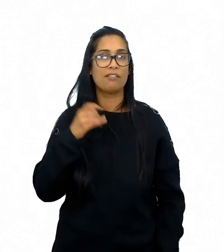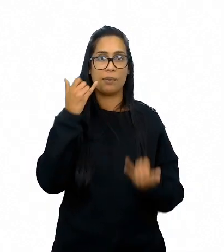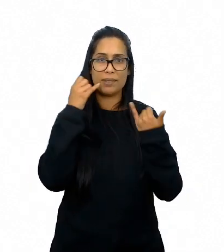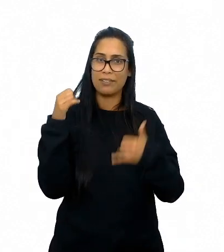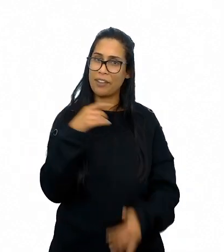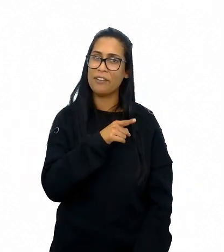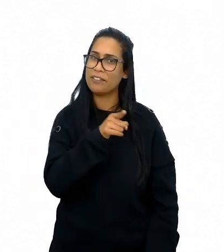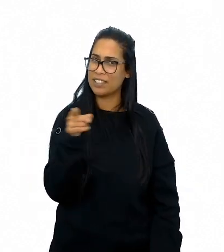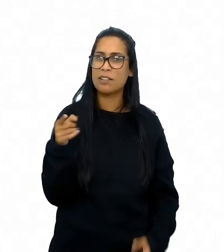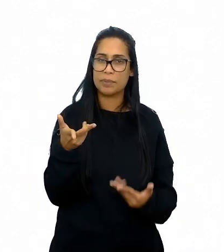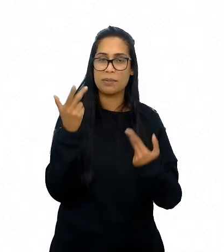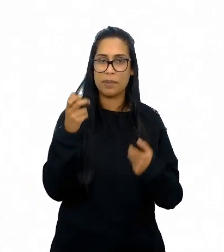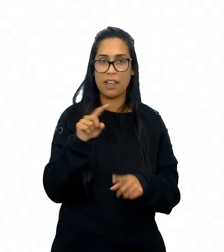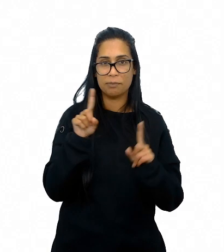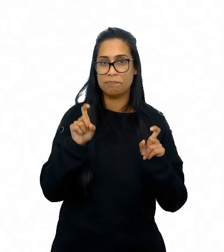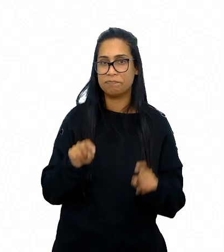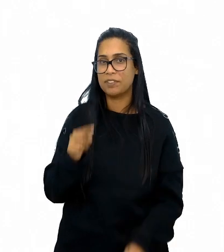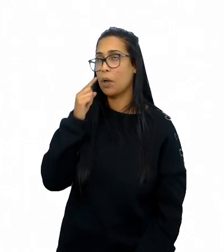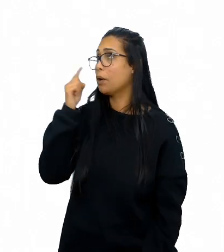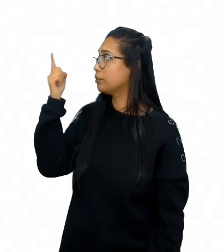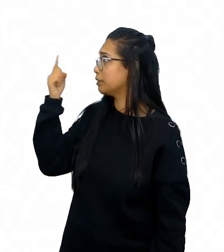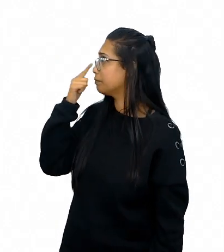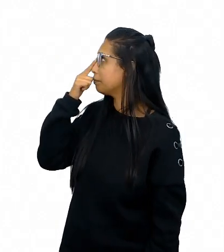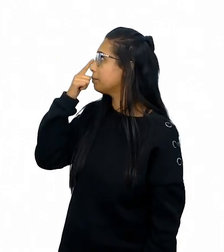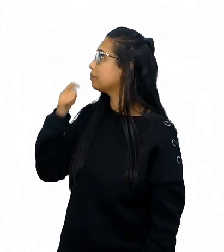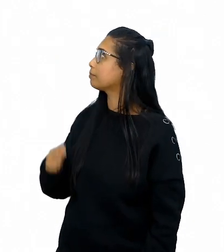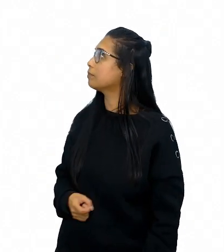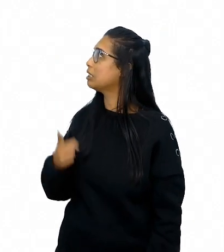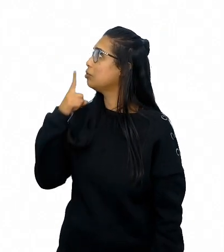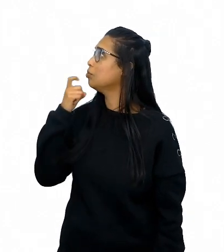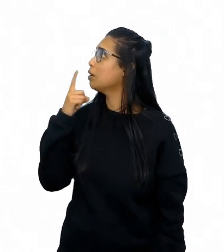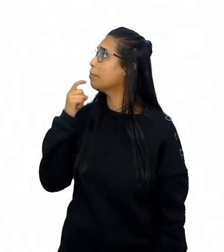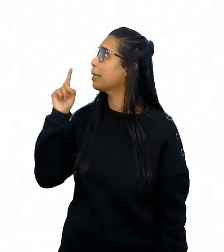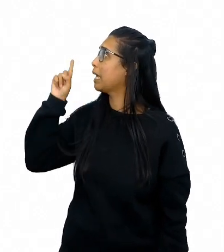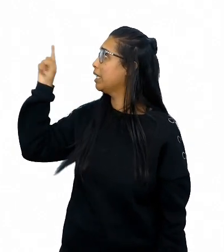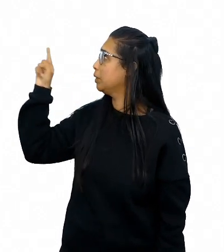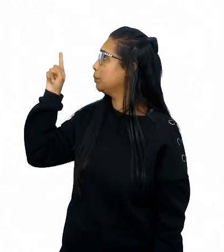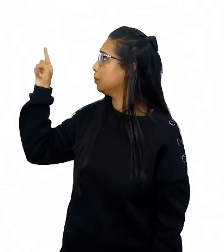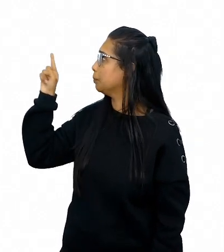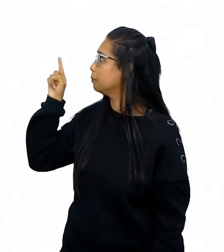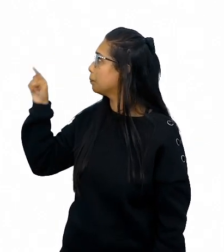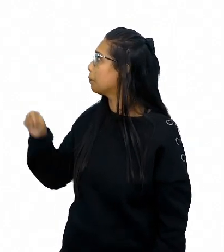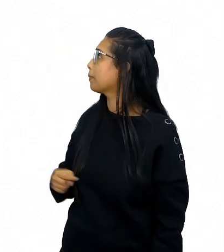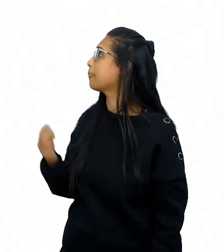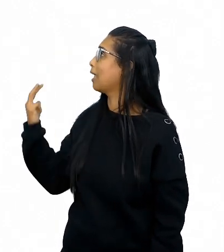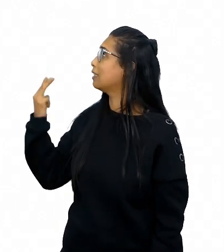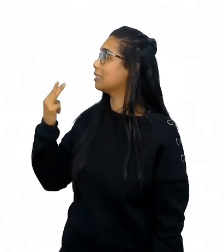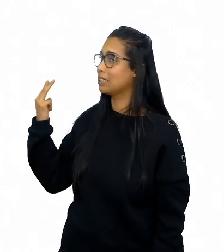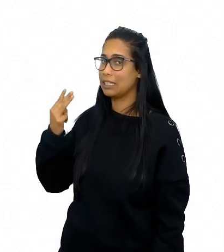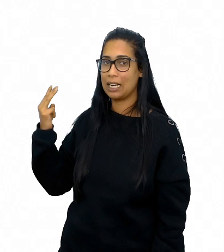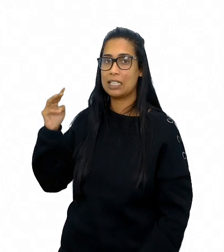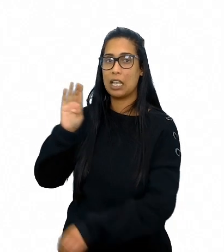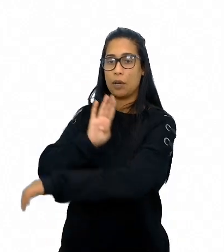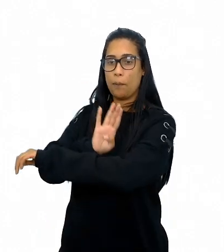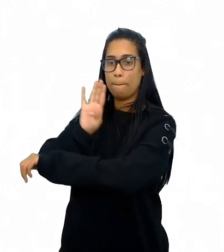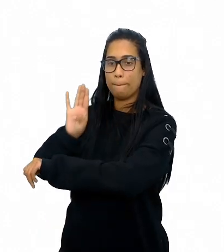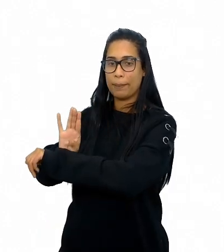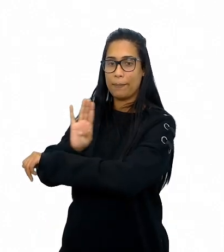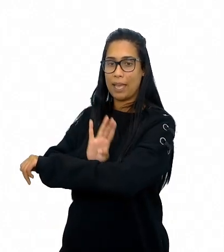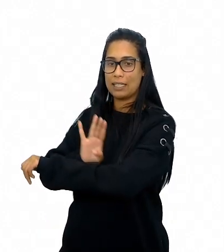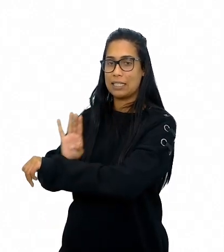que estão aí dentro desse tracejado vermelho, indicando terceiro bimestre,